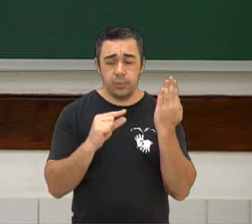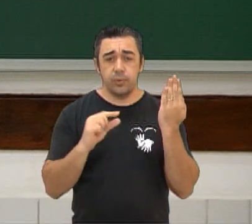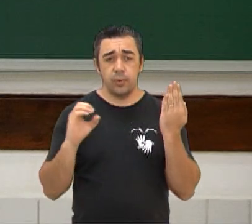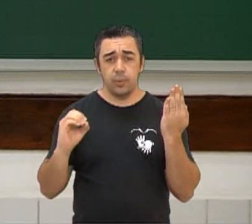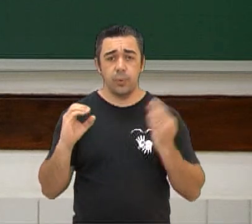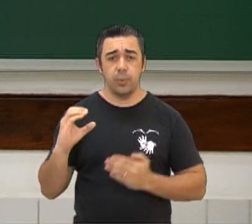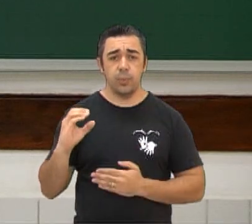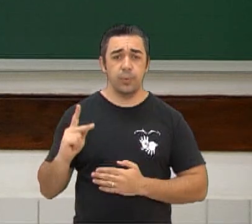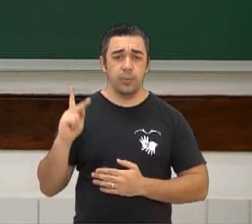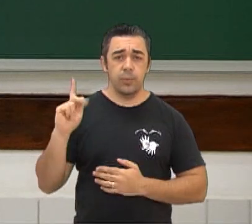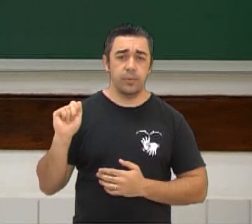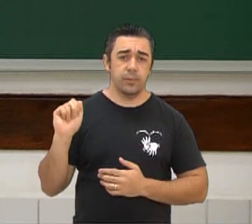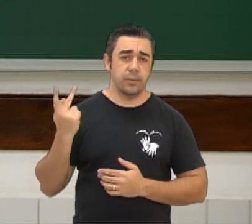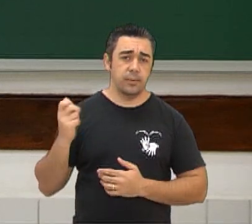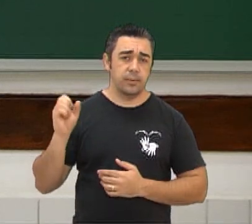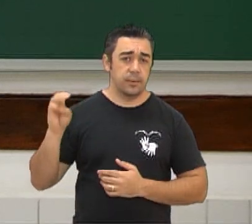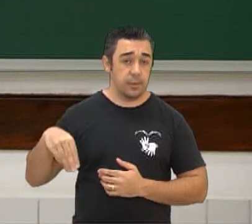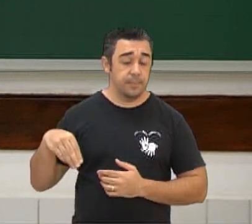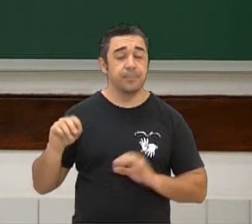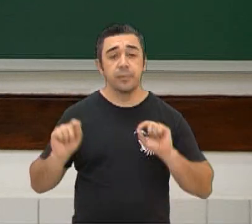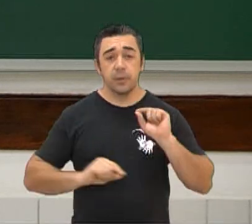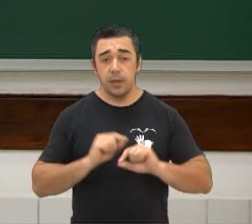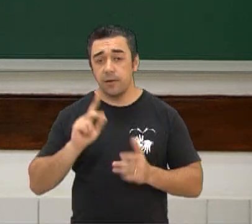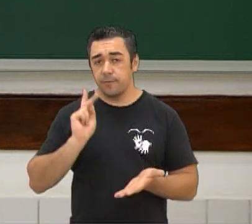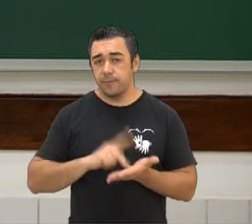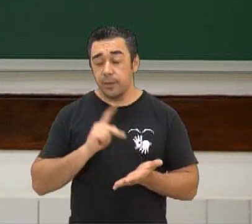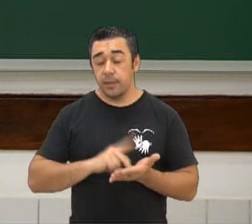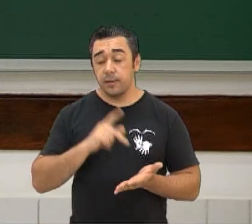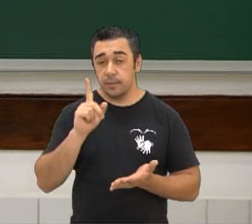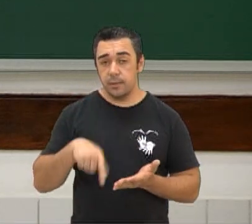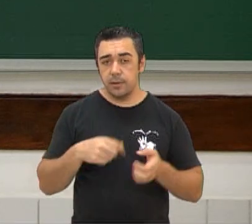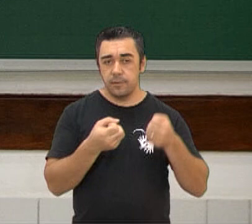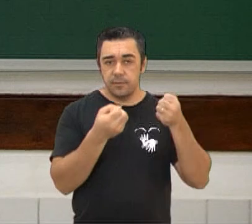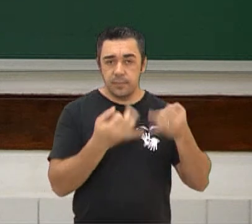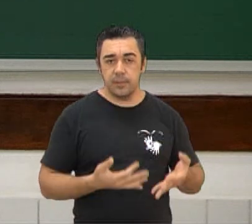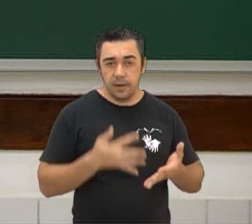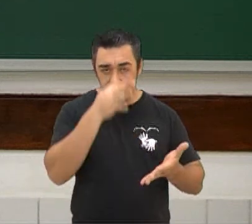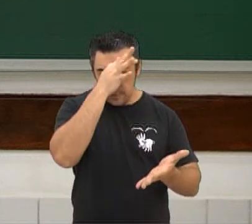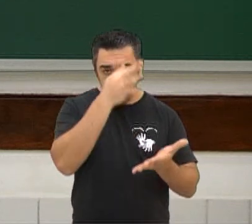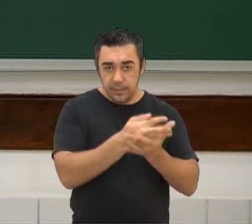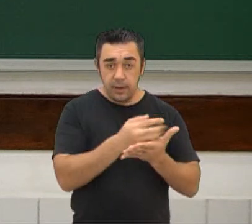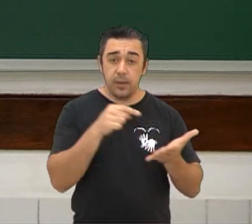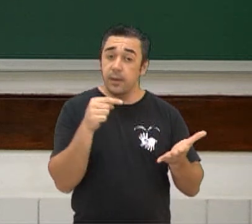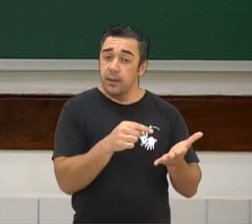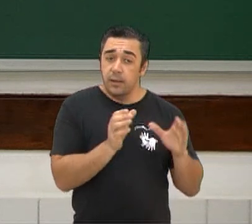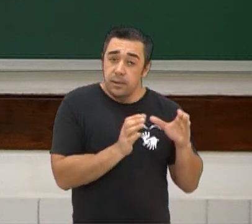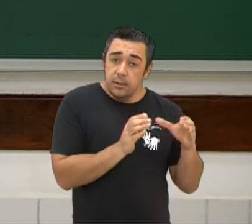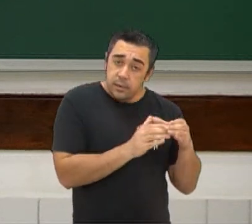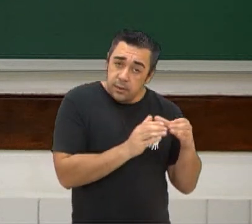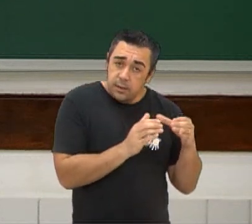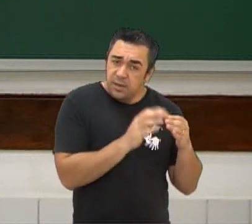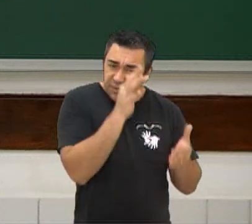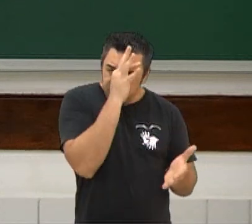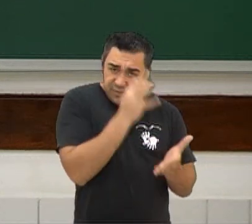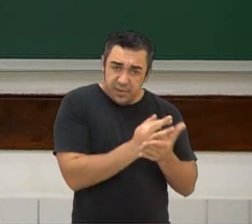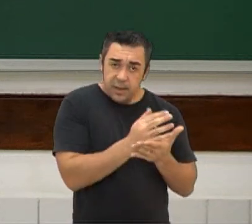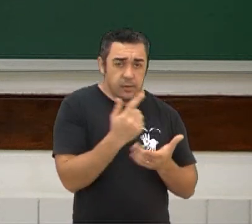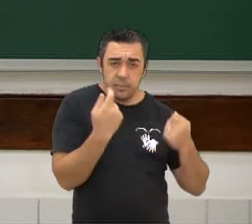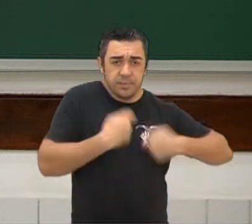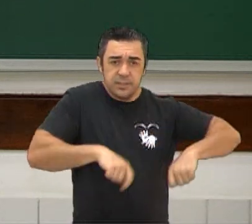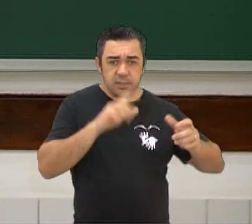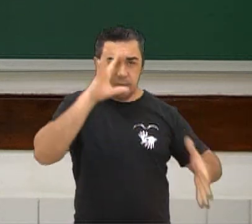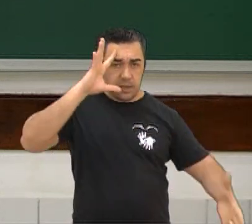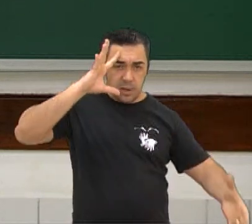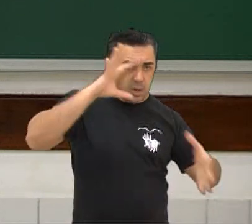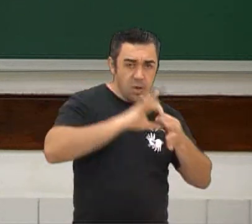uma coisa é as verdades vindas da fé, que a fé ela não passa por uma coisa de lógica, não